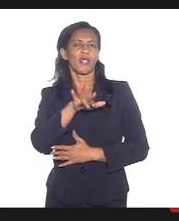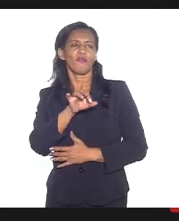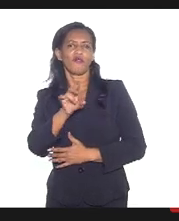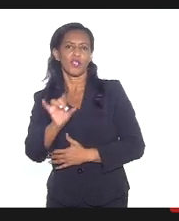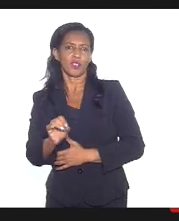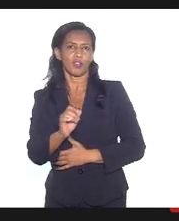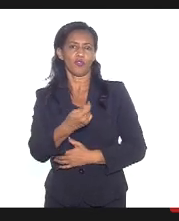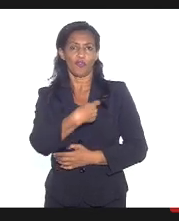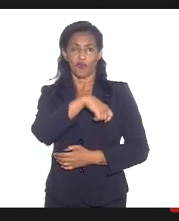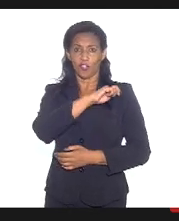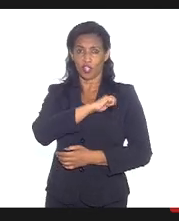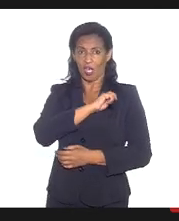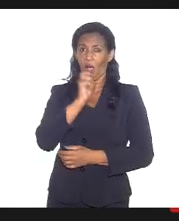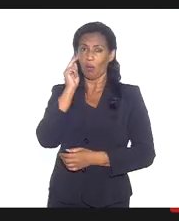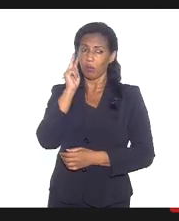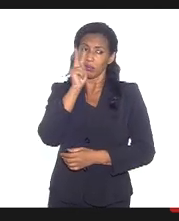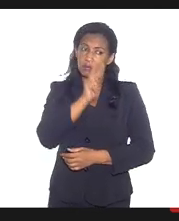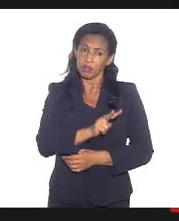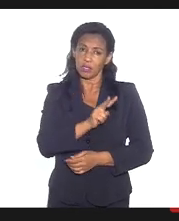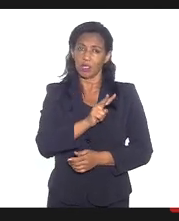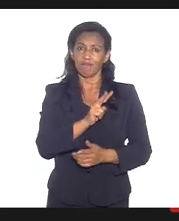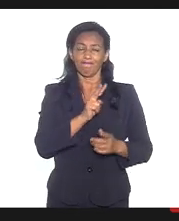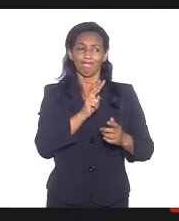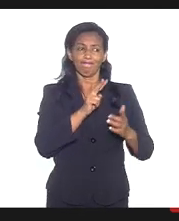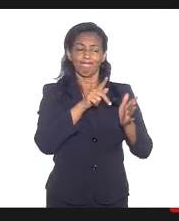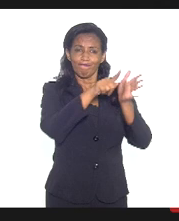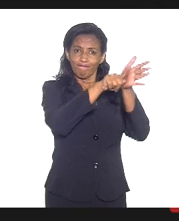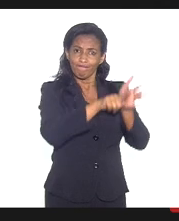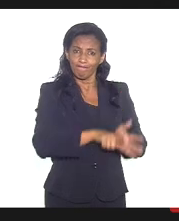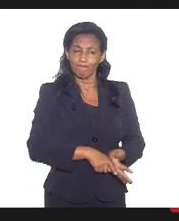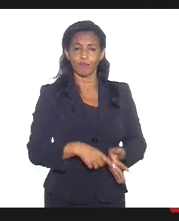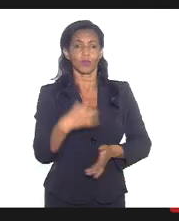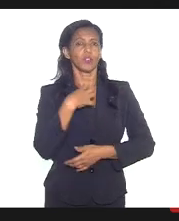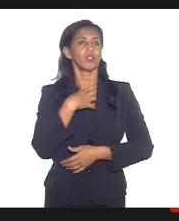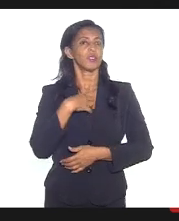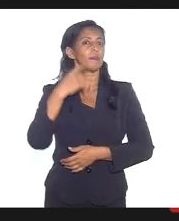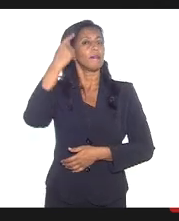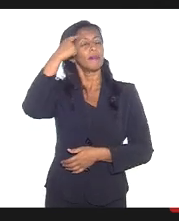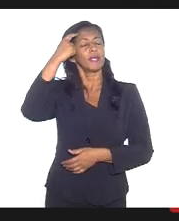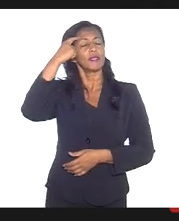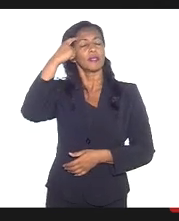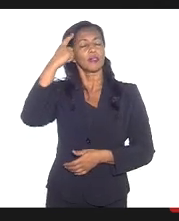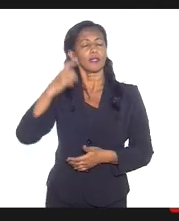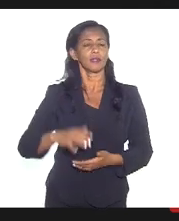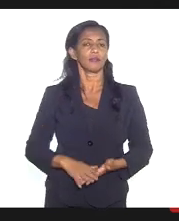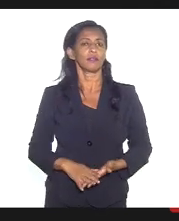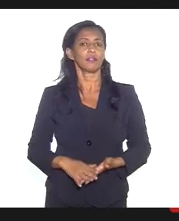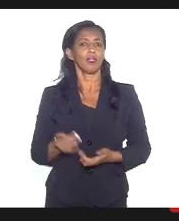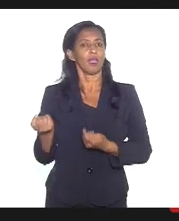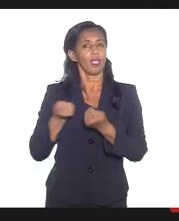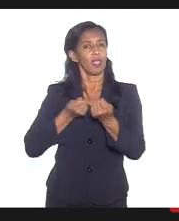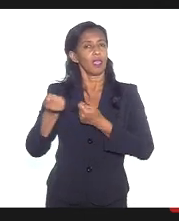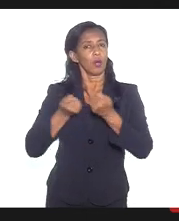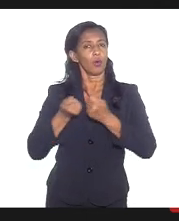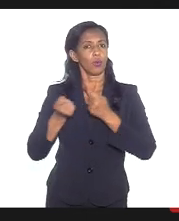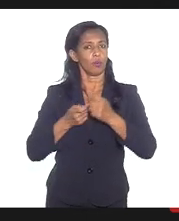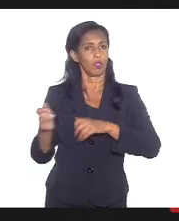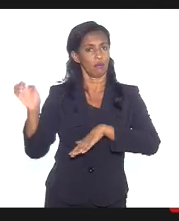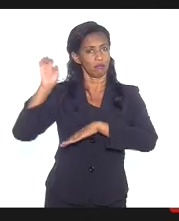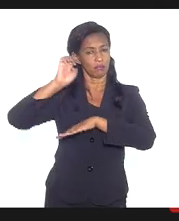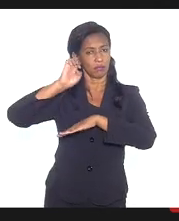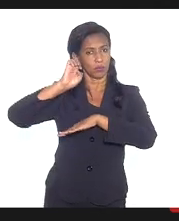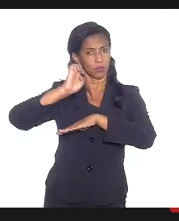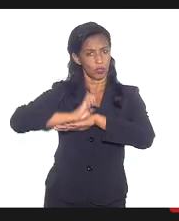revistos, que eles sejam revistos no seguinte sentido, é, pensando na economia fluminense como um